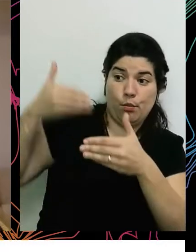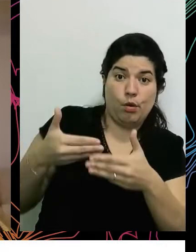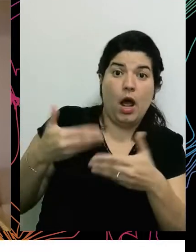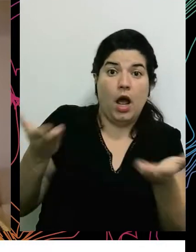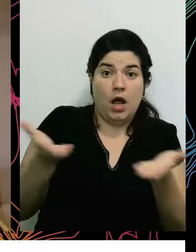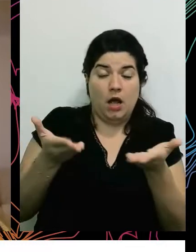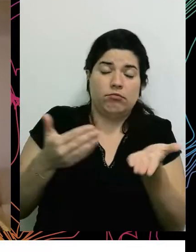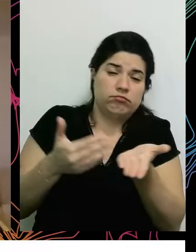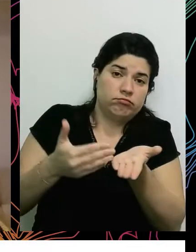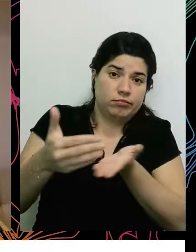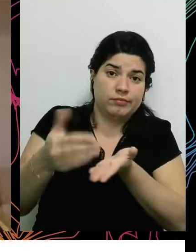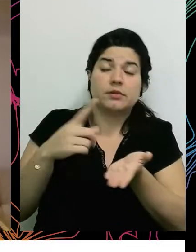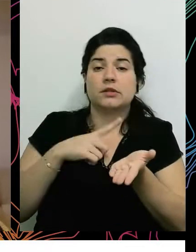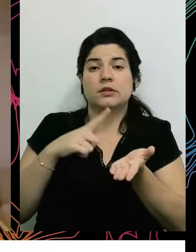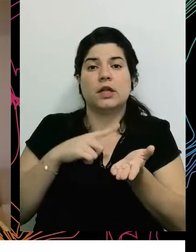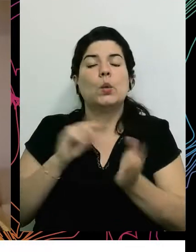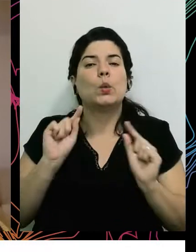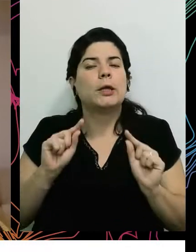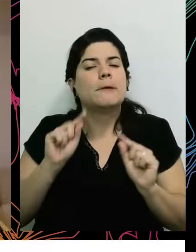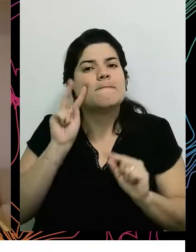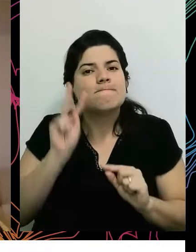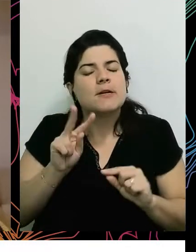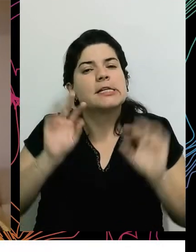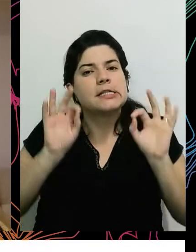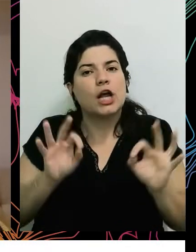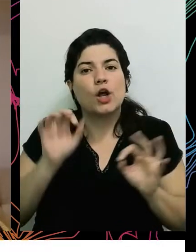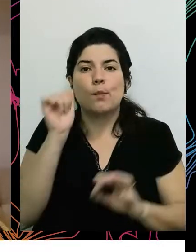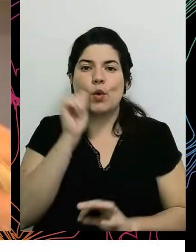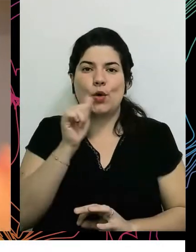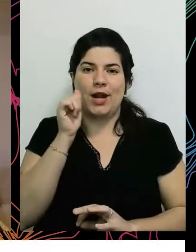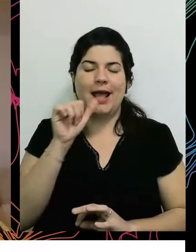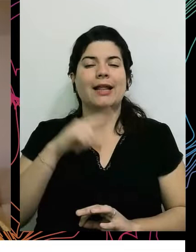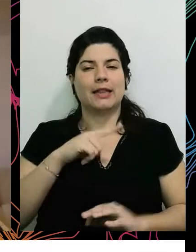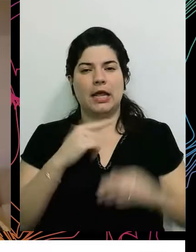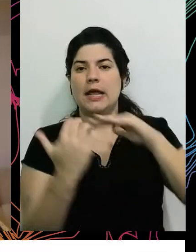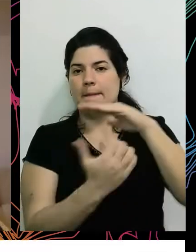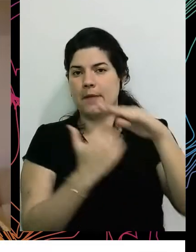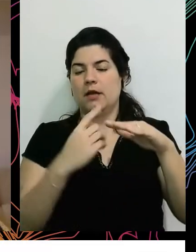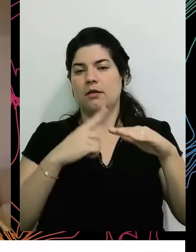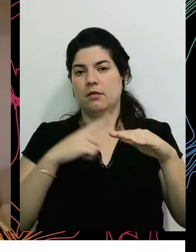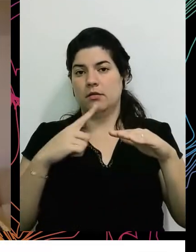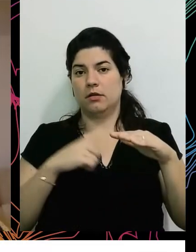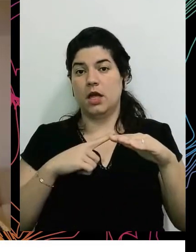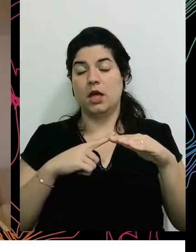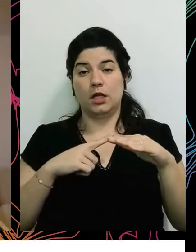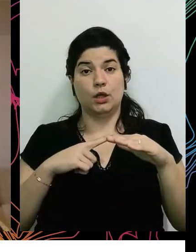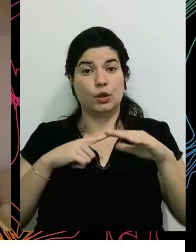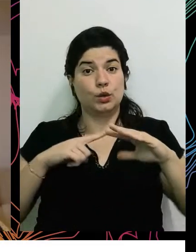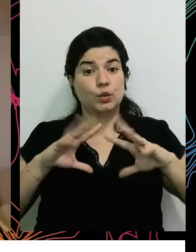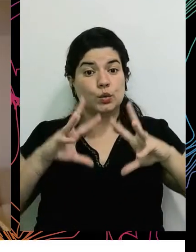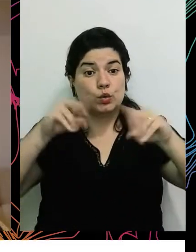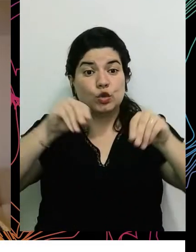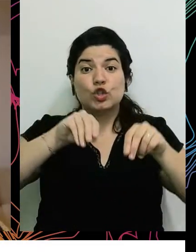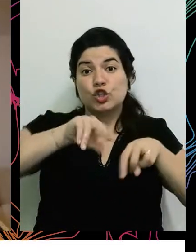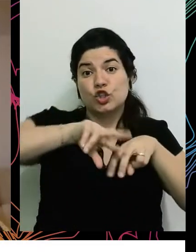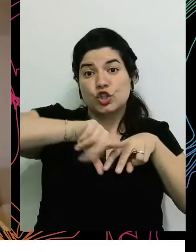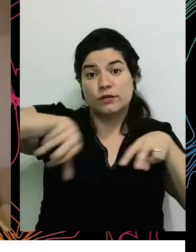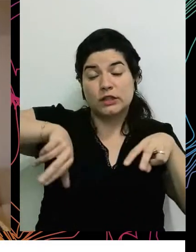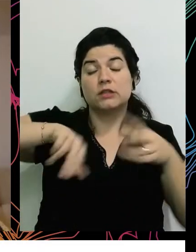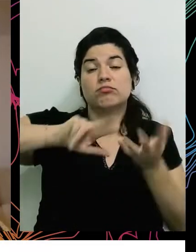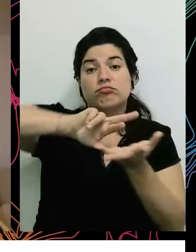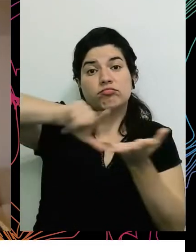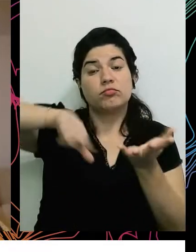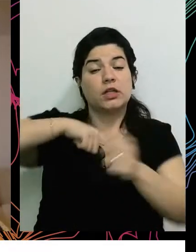claramente que empresas que estão no topo quartil da diversidade de gênero e racial,